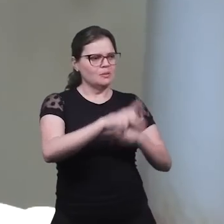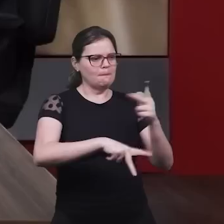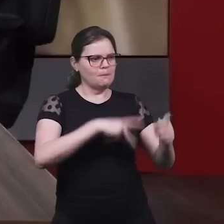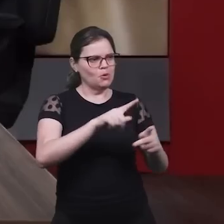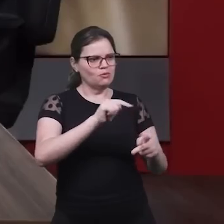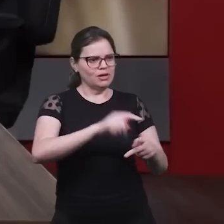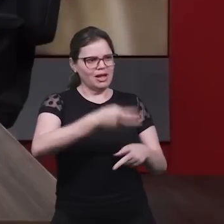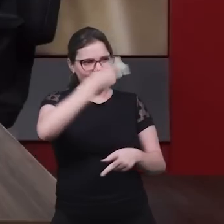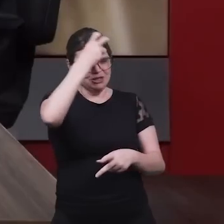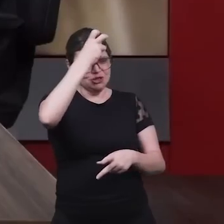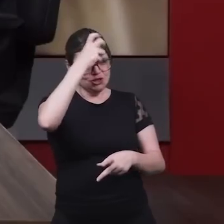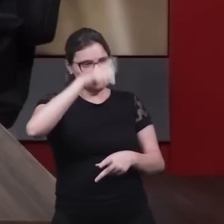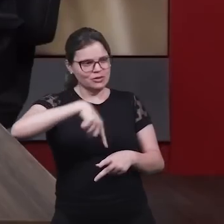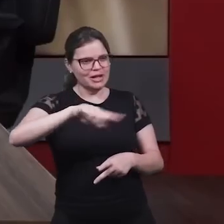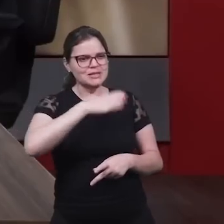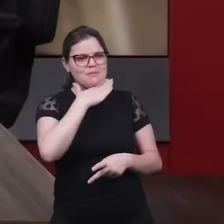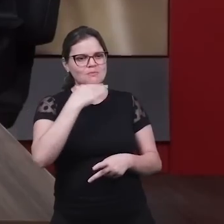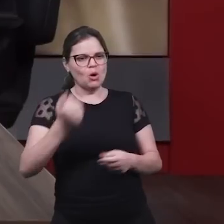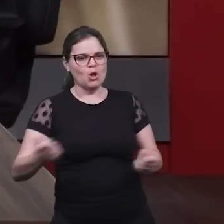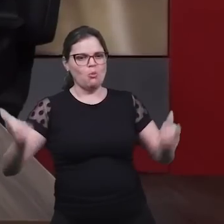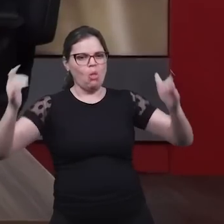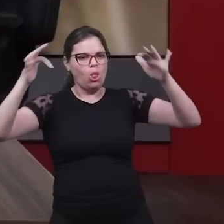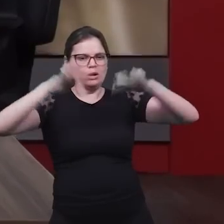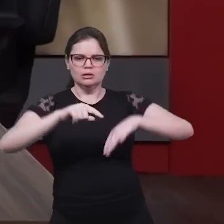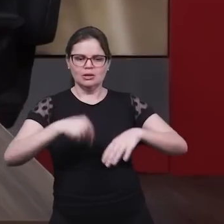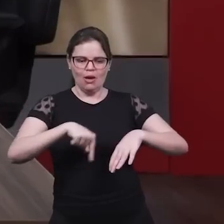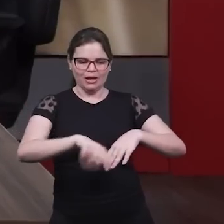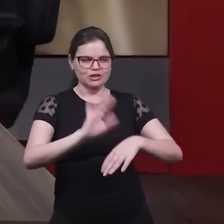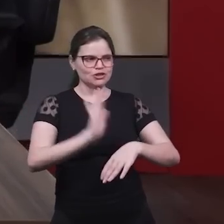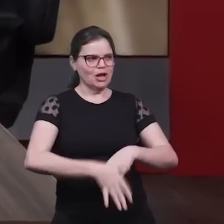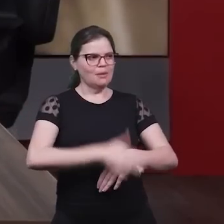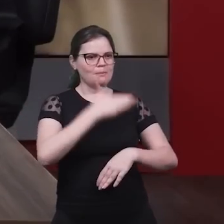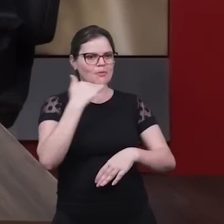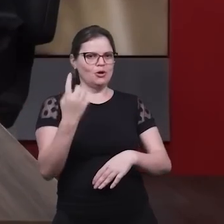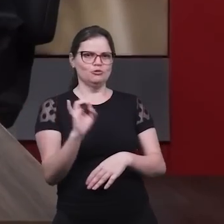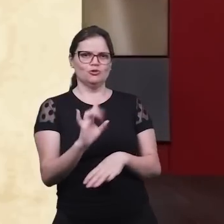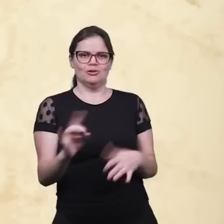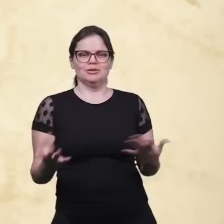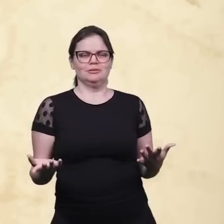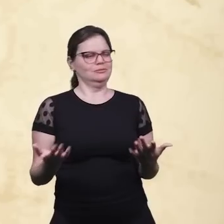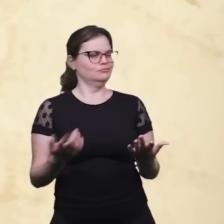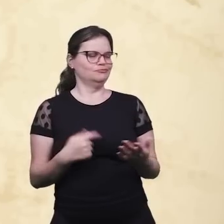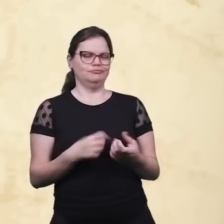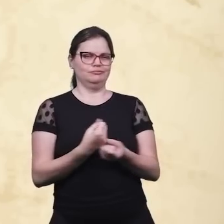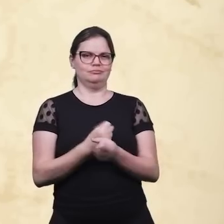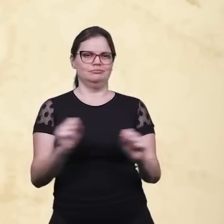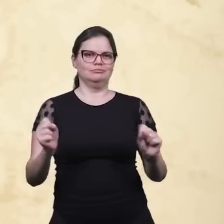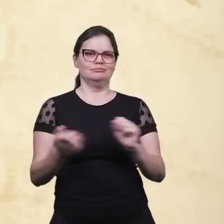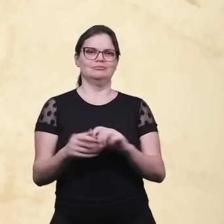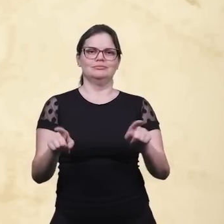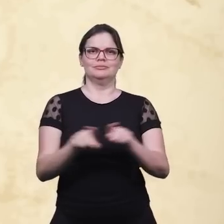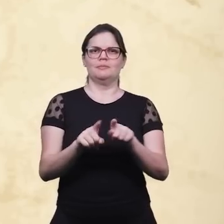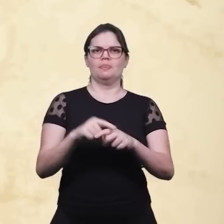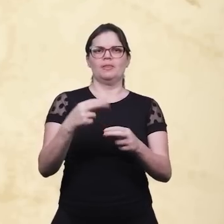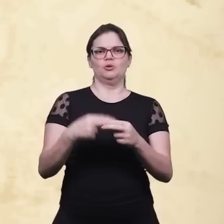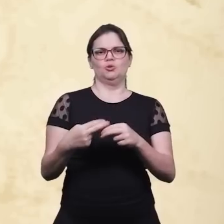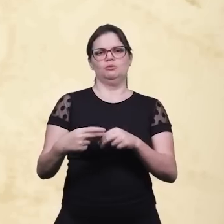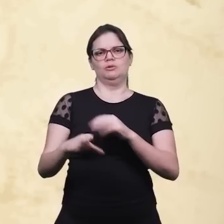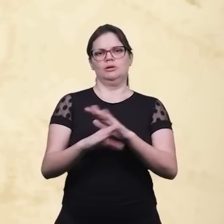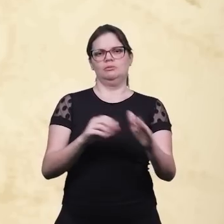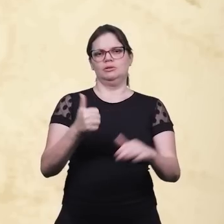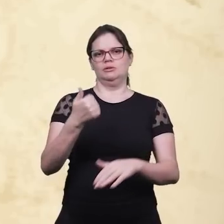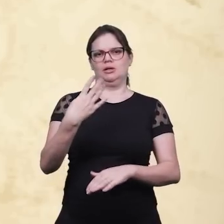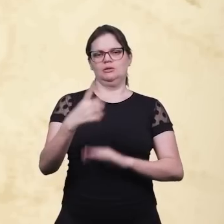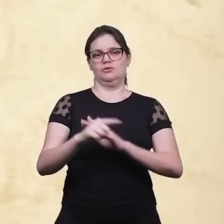aí, ó. Números 14, 33 diz assim, ó, e os vossos filhos